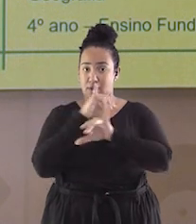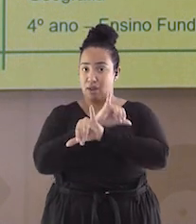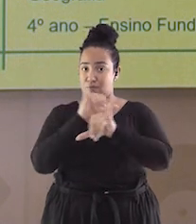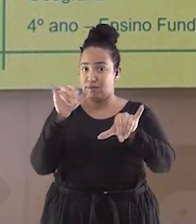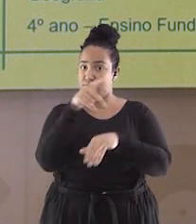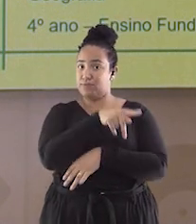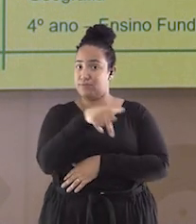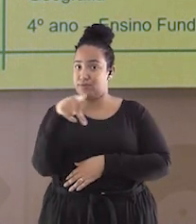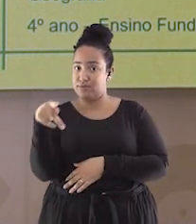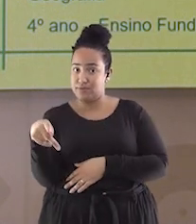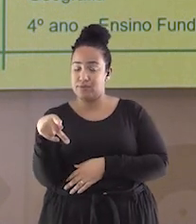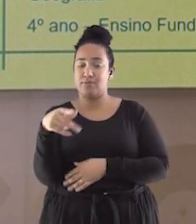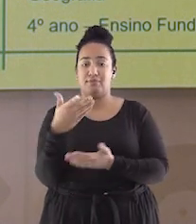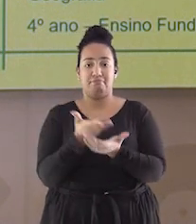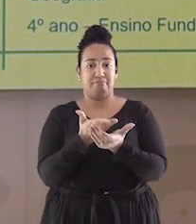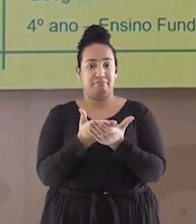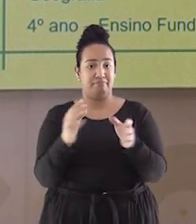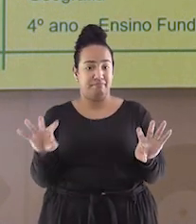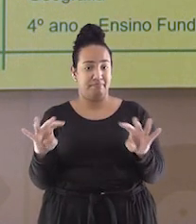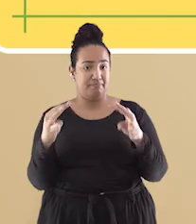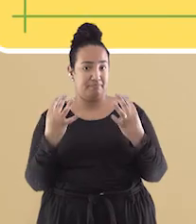e professoras que estão nos assistindo.